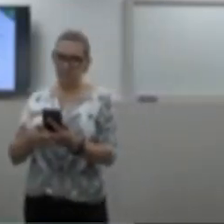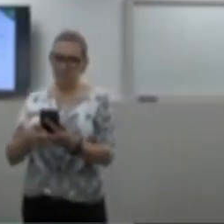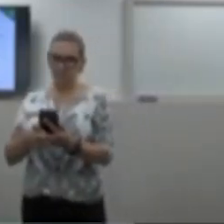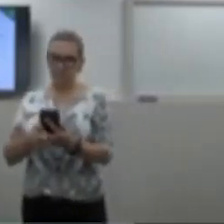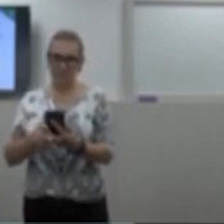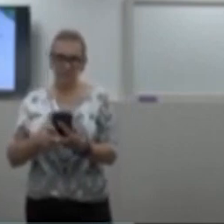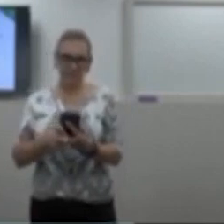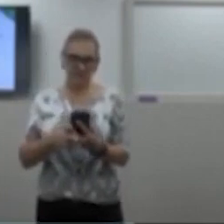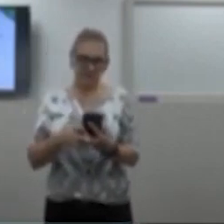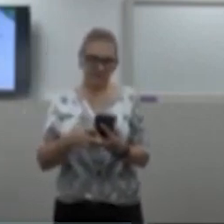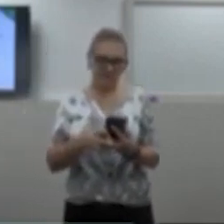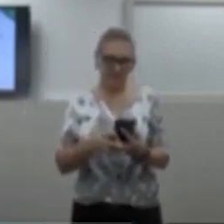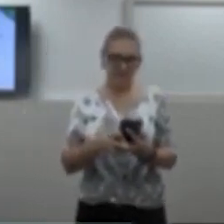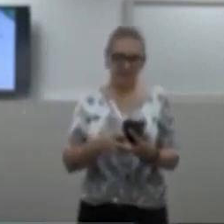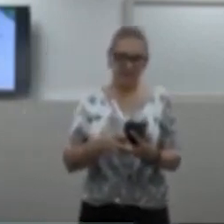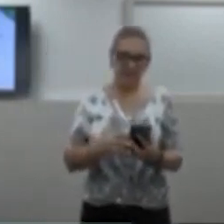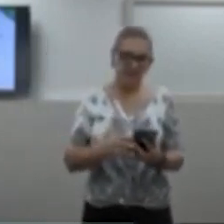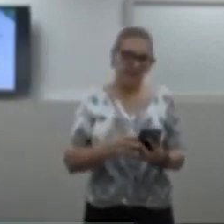Quantos minutos a professora?